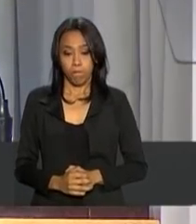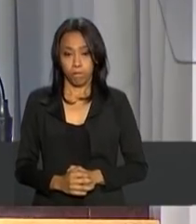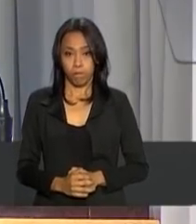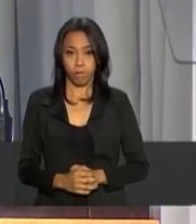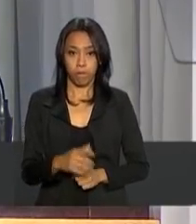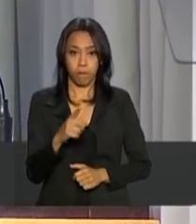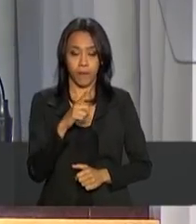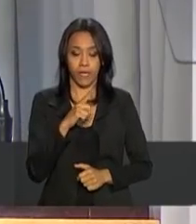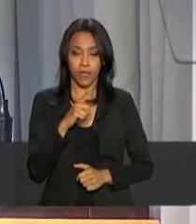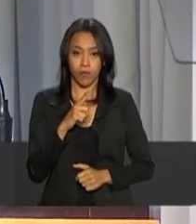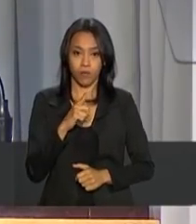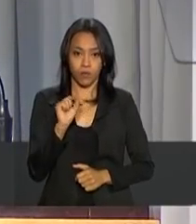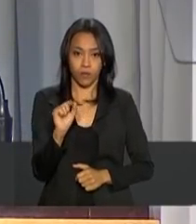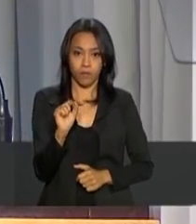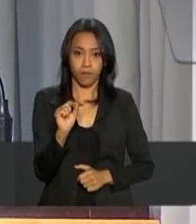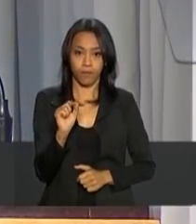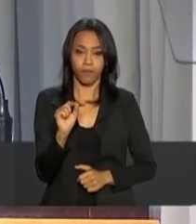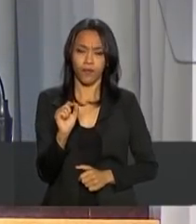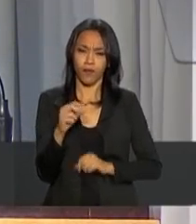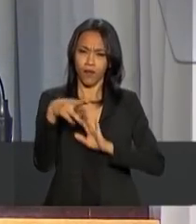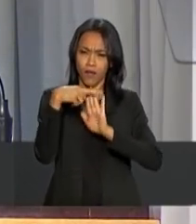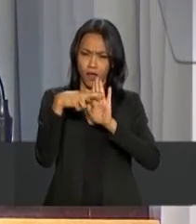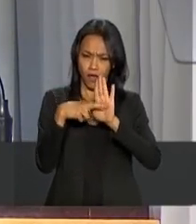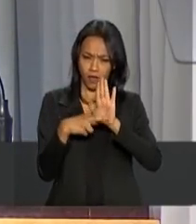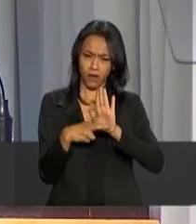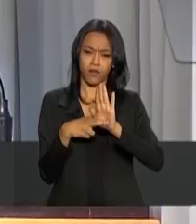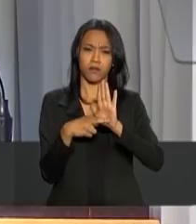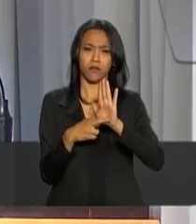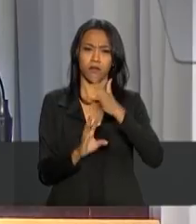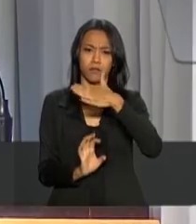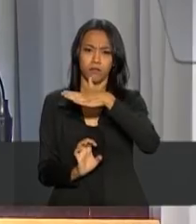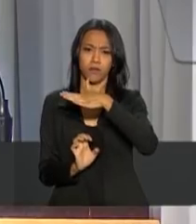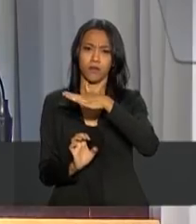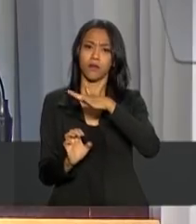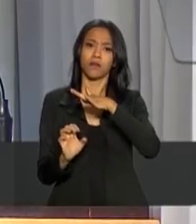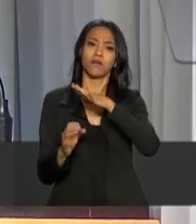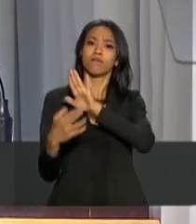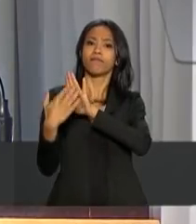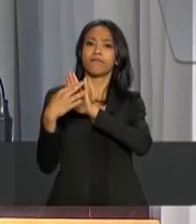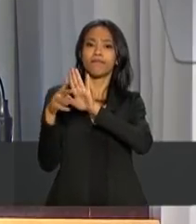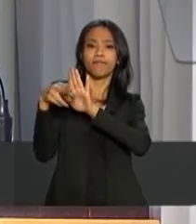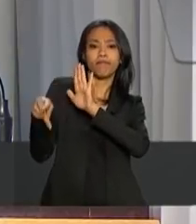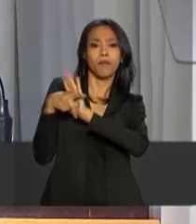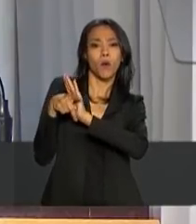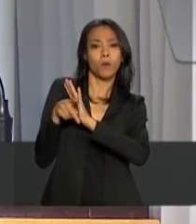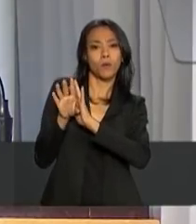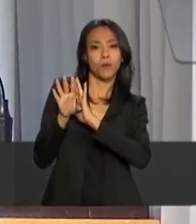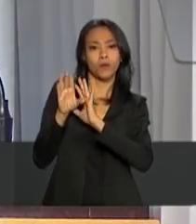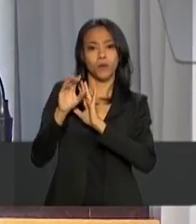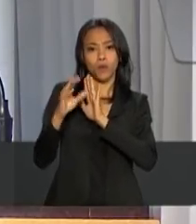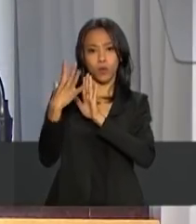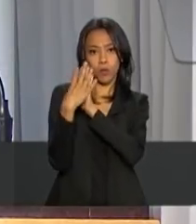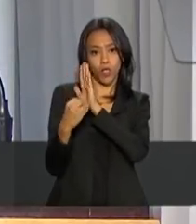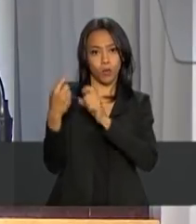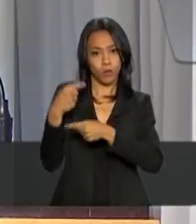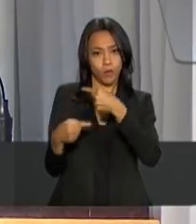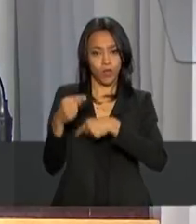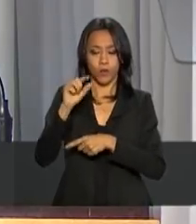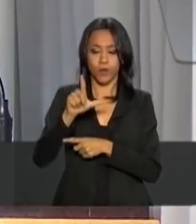prestigiar a propriedade. São preceitos enaltecedores do liberalismo, não é? Agora,